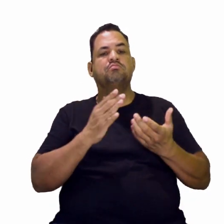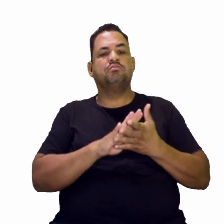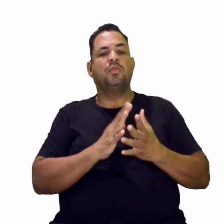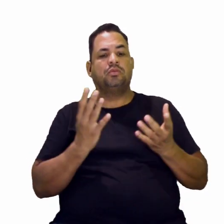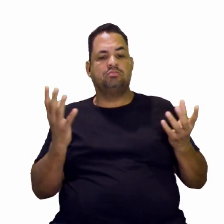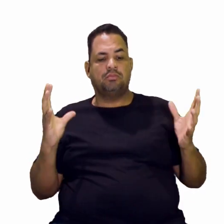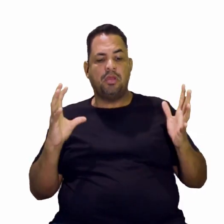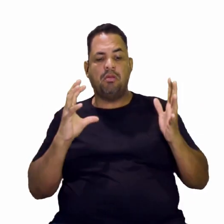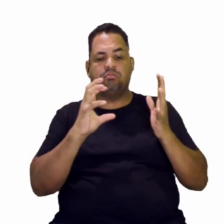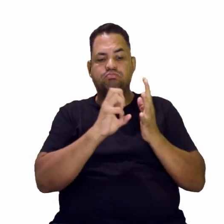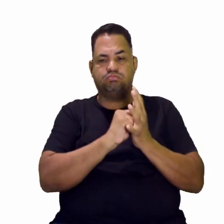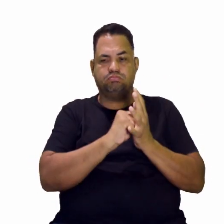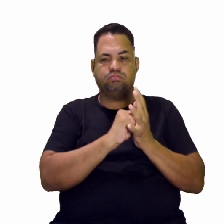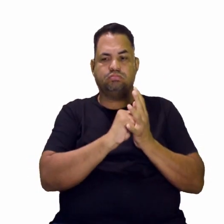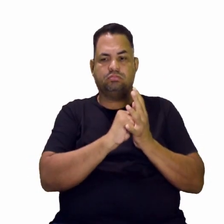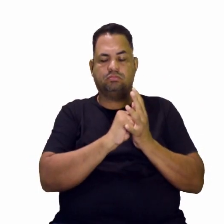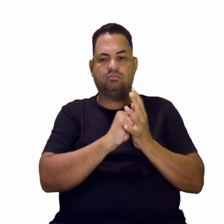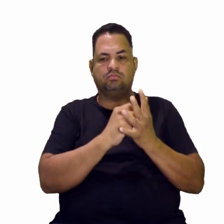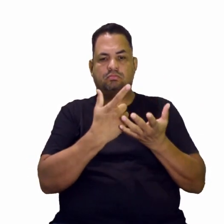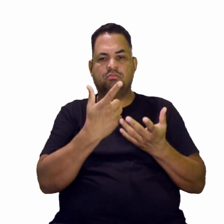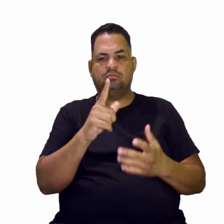alimento para outra, né?